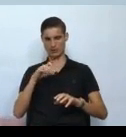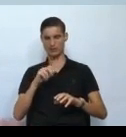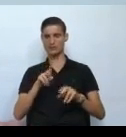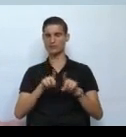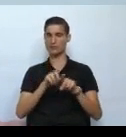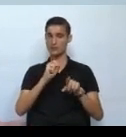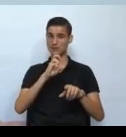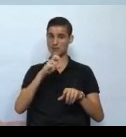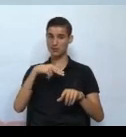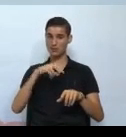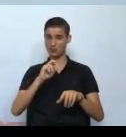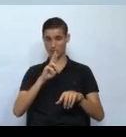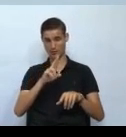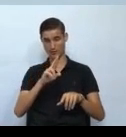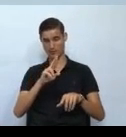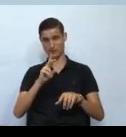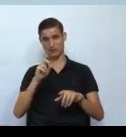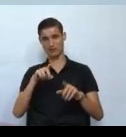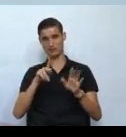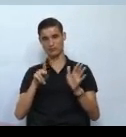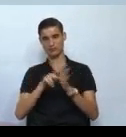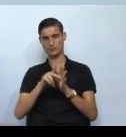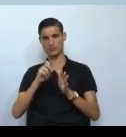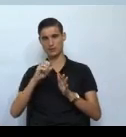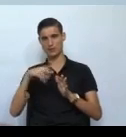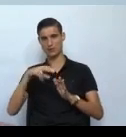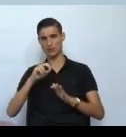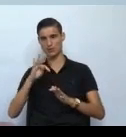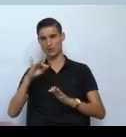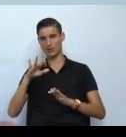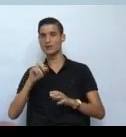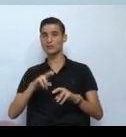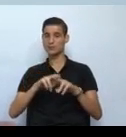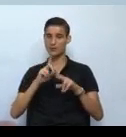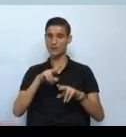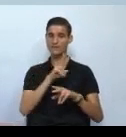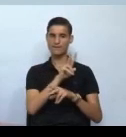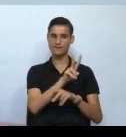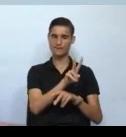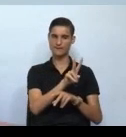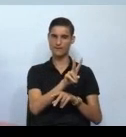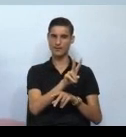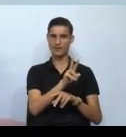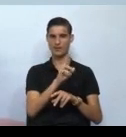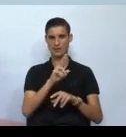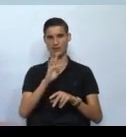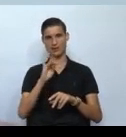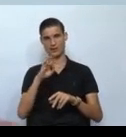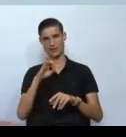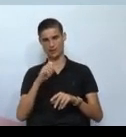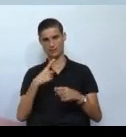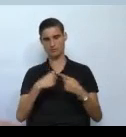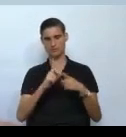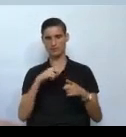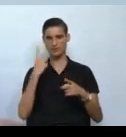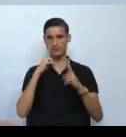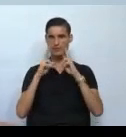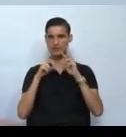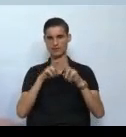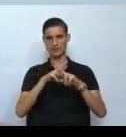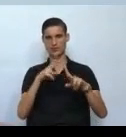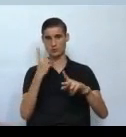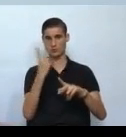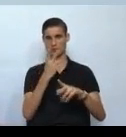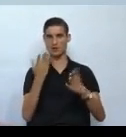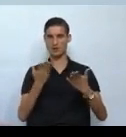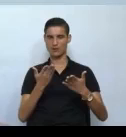R seno de θ. E isso pode ser representado como V R de θ, porque a gente está trabalhando com essas duas